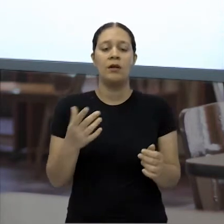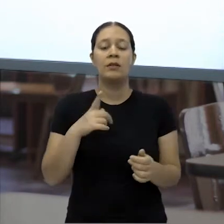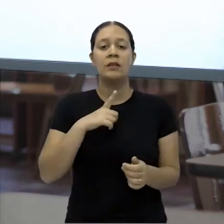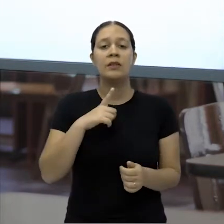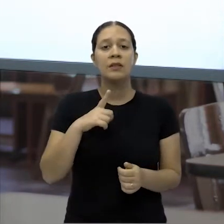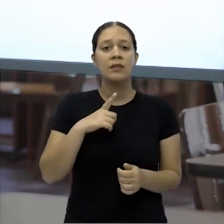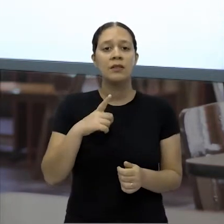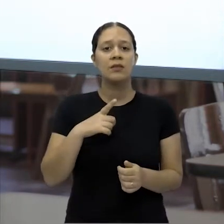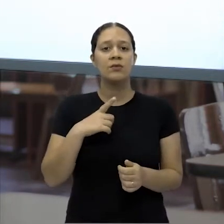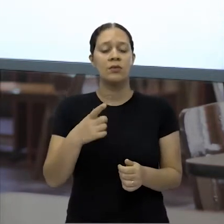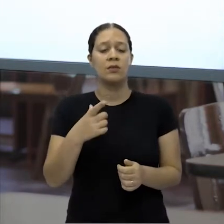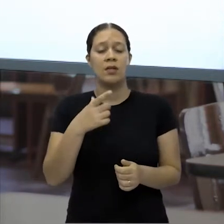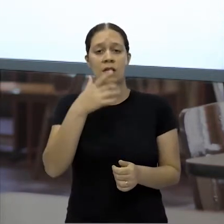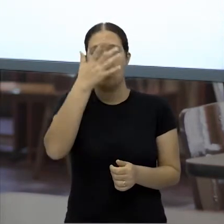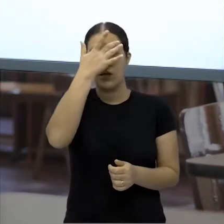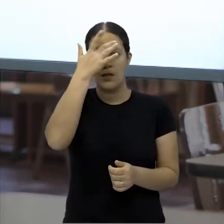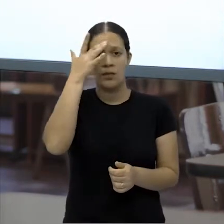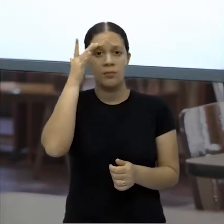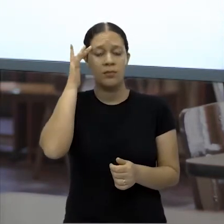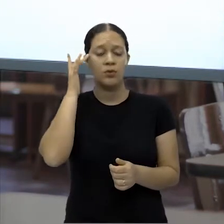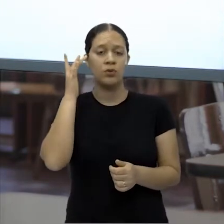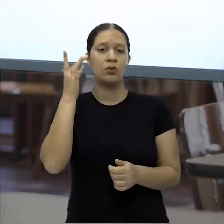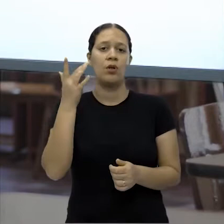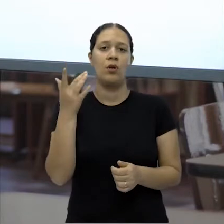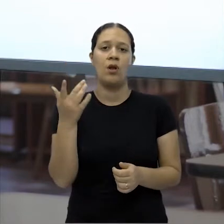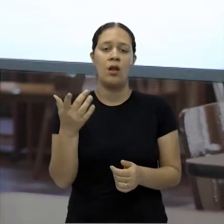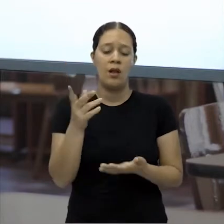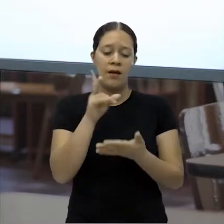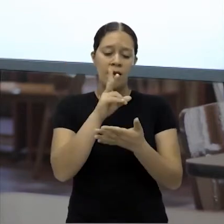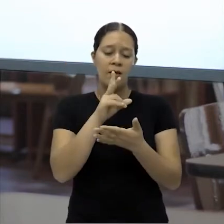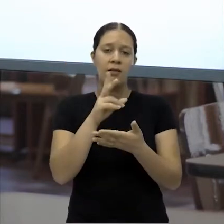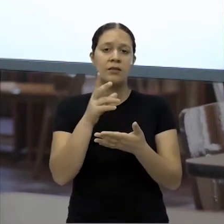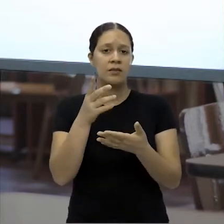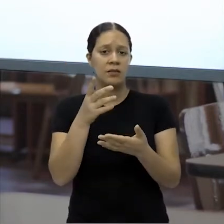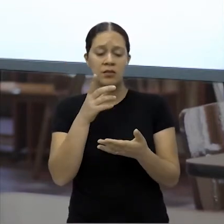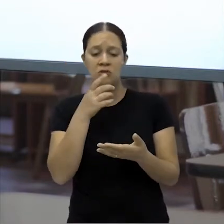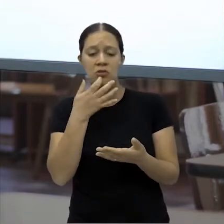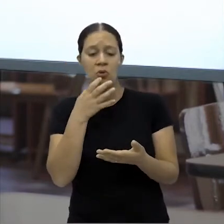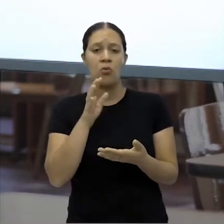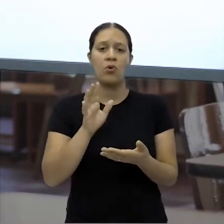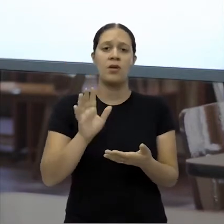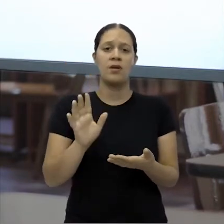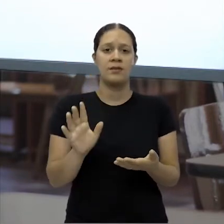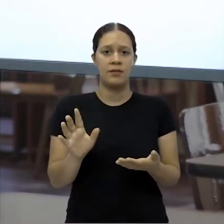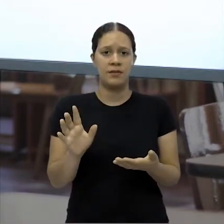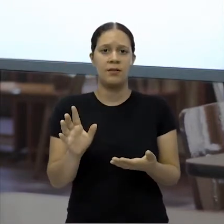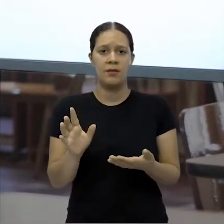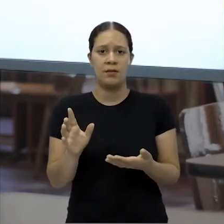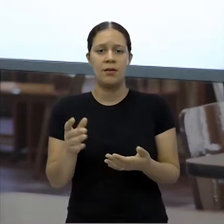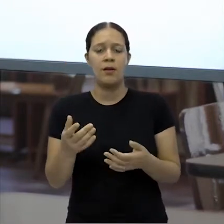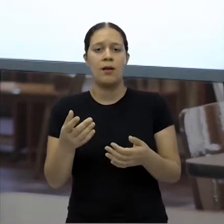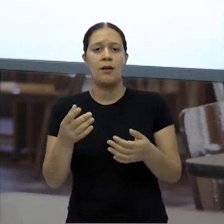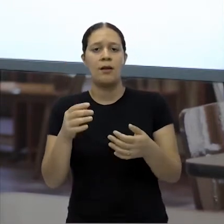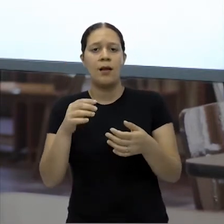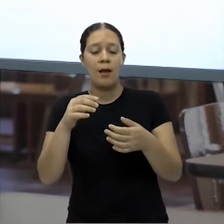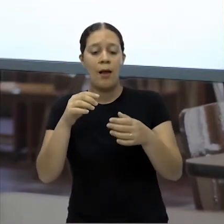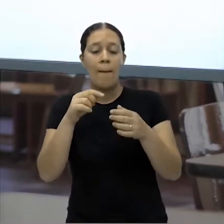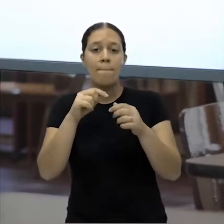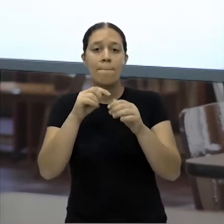a academia e as pessoas comuns, as pessoas leigas, as pessoas que não têm acesso